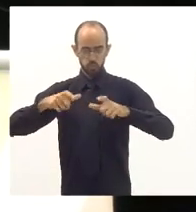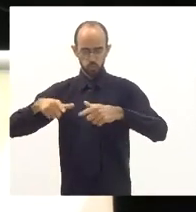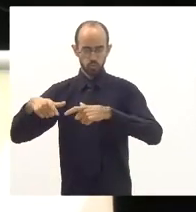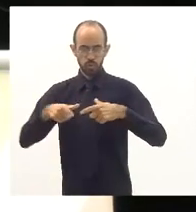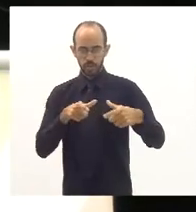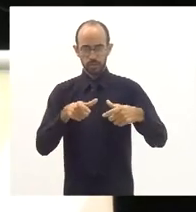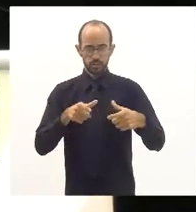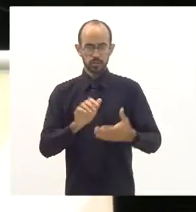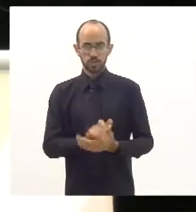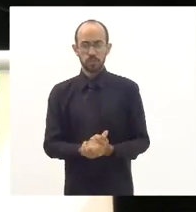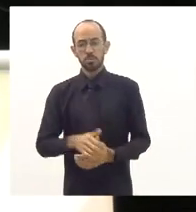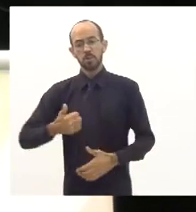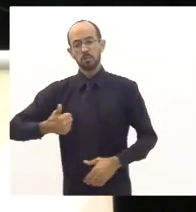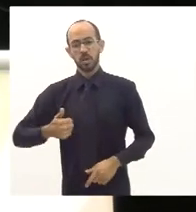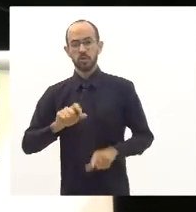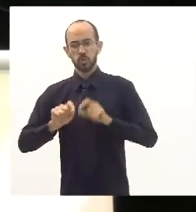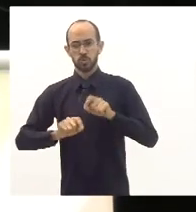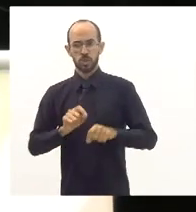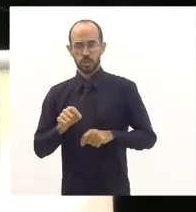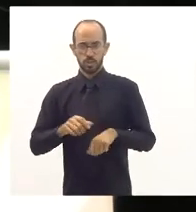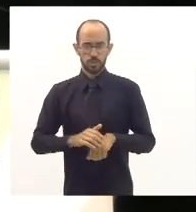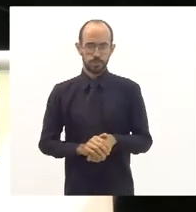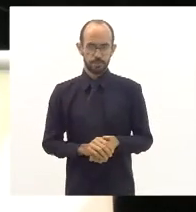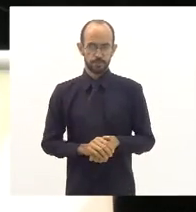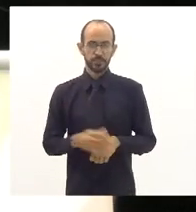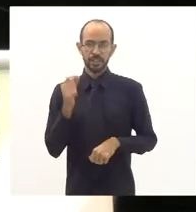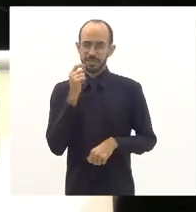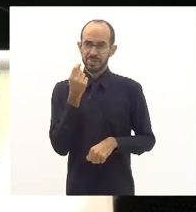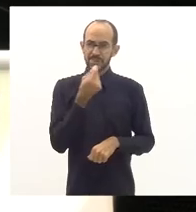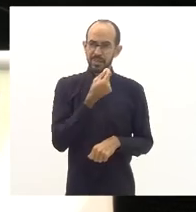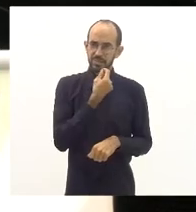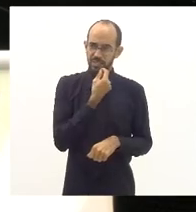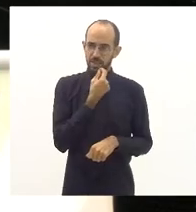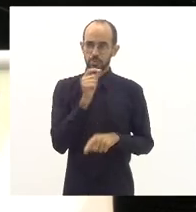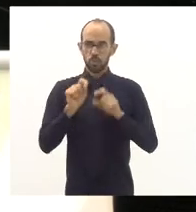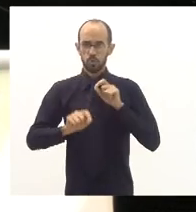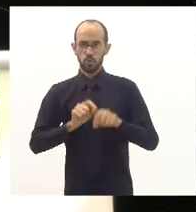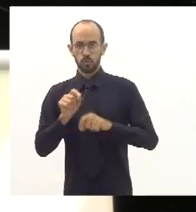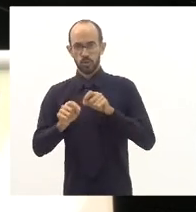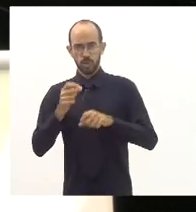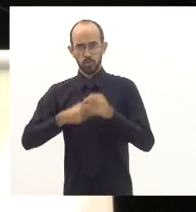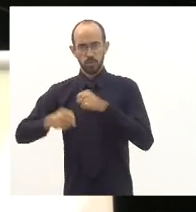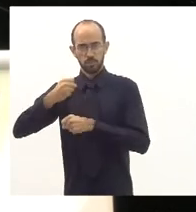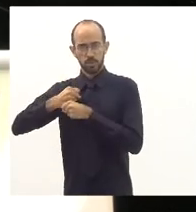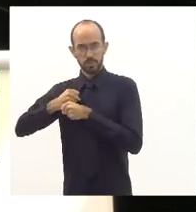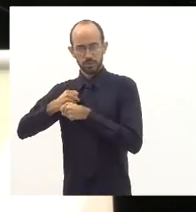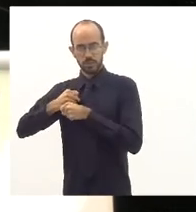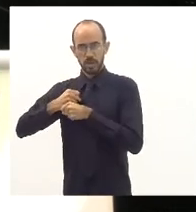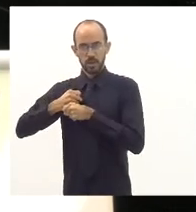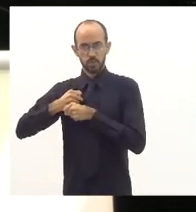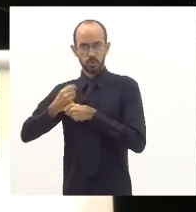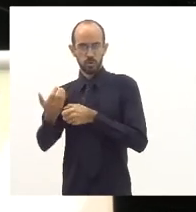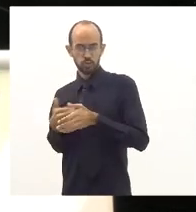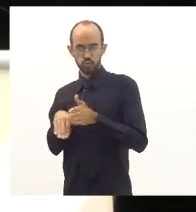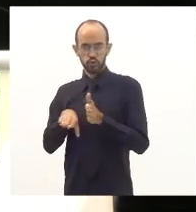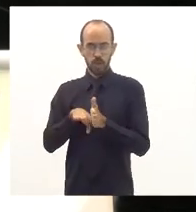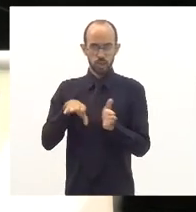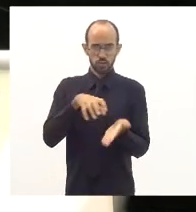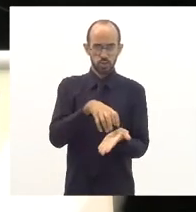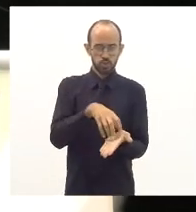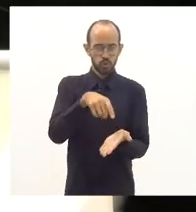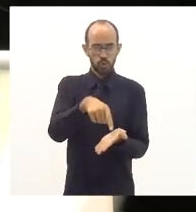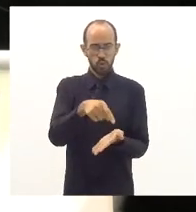atuam. Primeira, em setembro do ano passado, assim que eu cheguei no Nudiverses, eu fui procurada